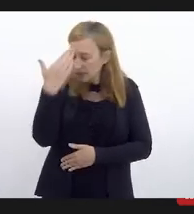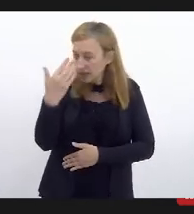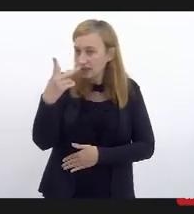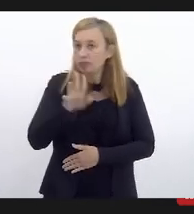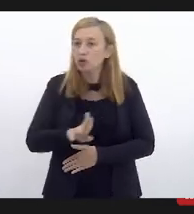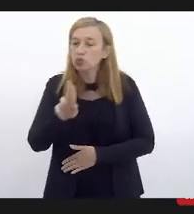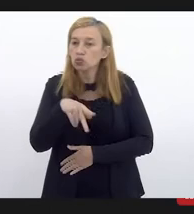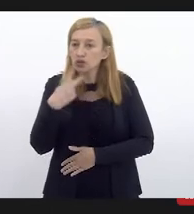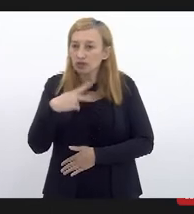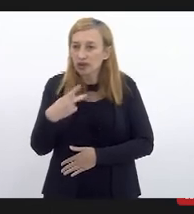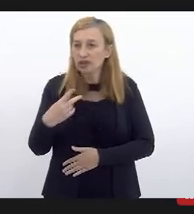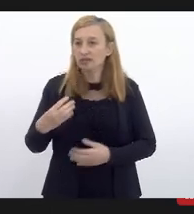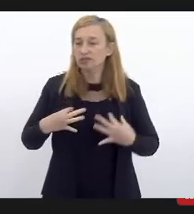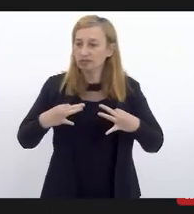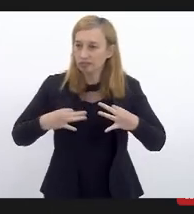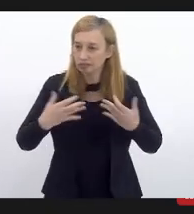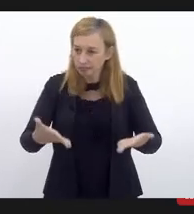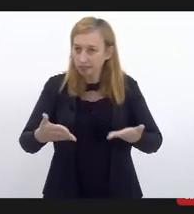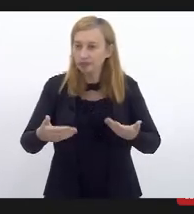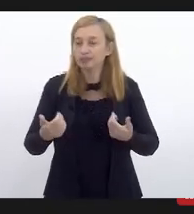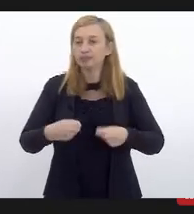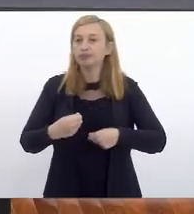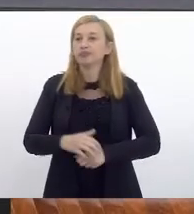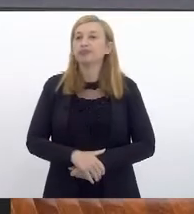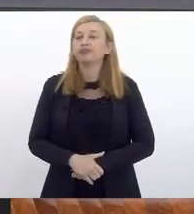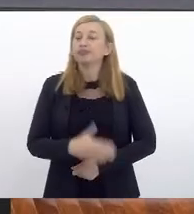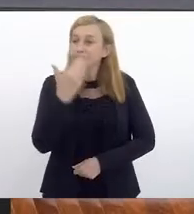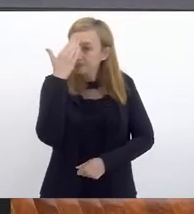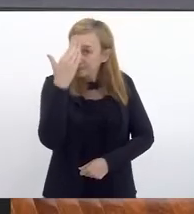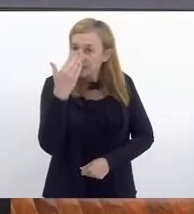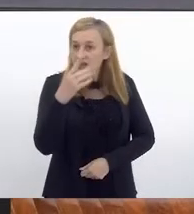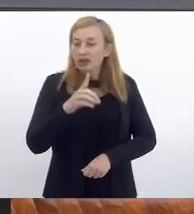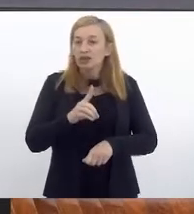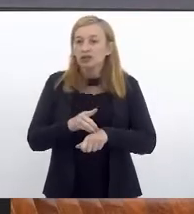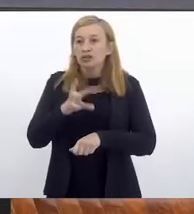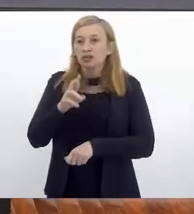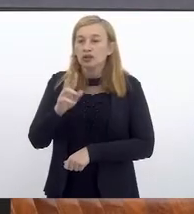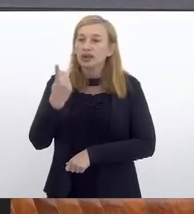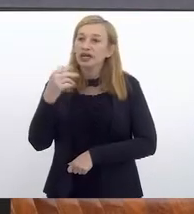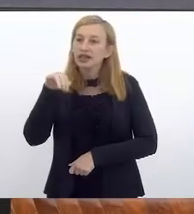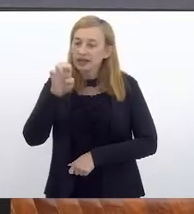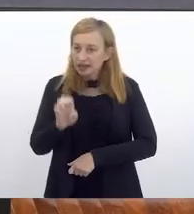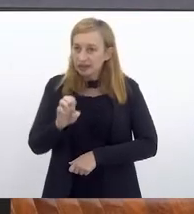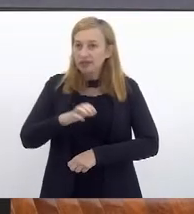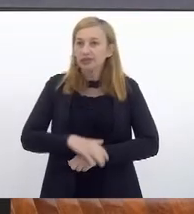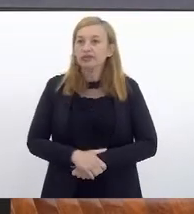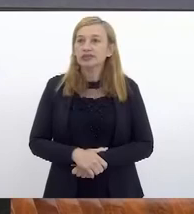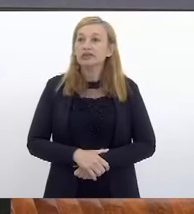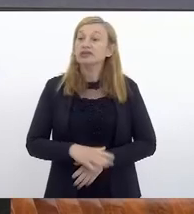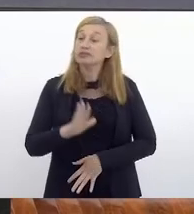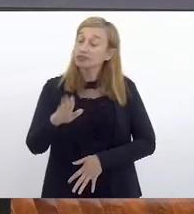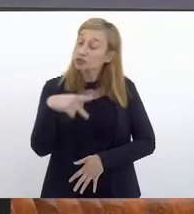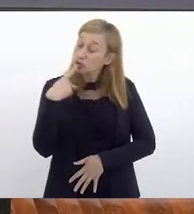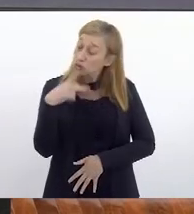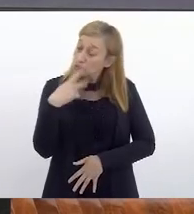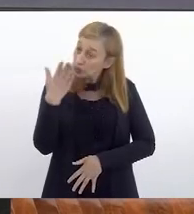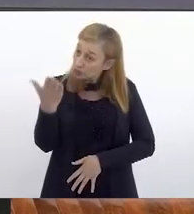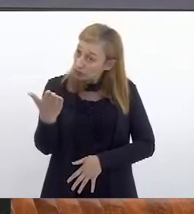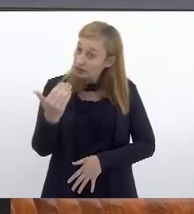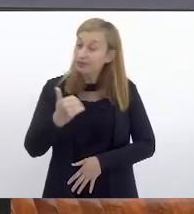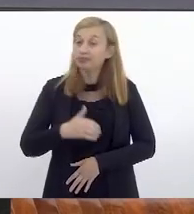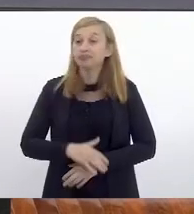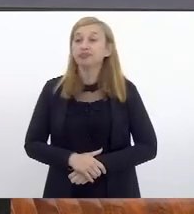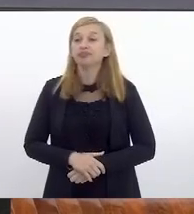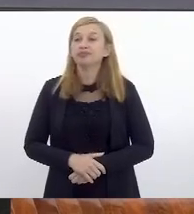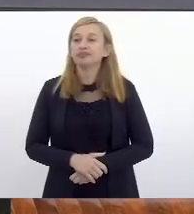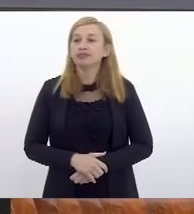da palavra e estamos à disposição para o que precisar. Obrigado, doutor Henrique, pelas suas